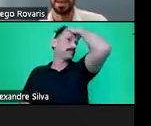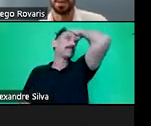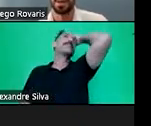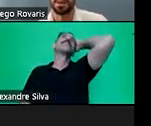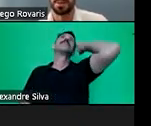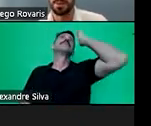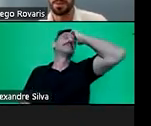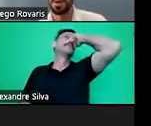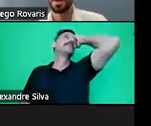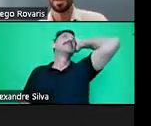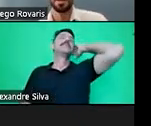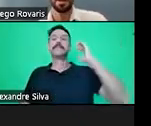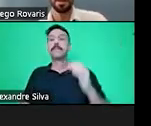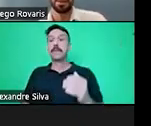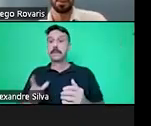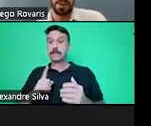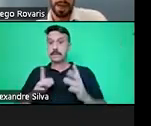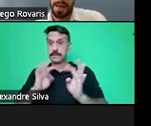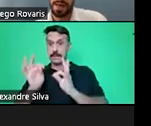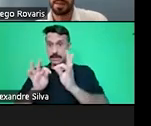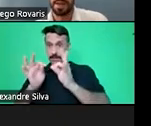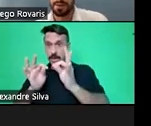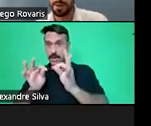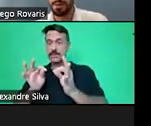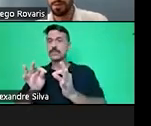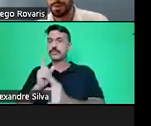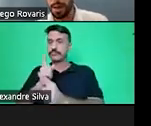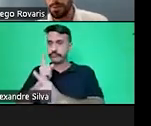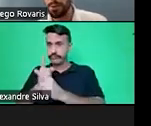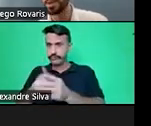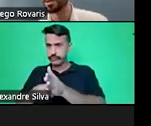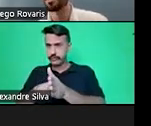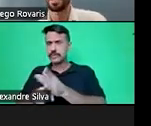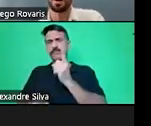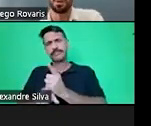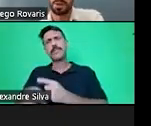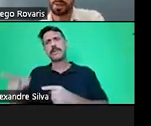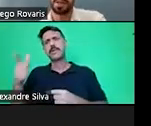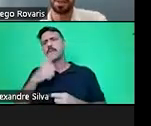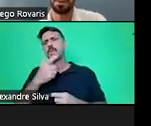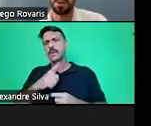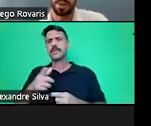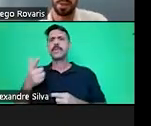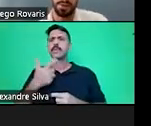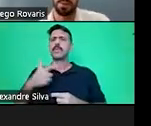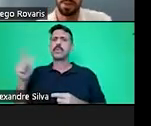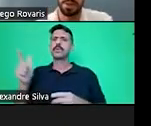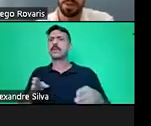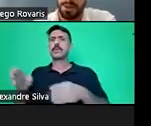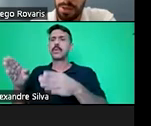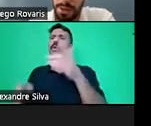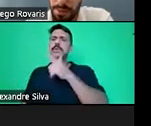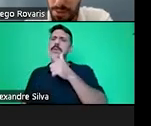diagnóstico, têm acesso ao tratamento, e isso é realizado, esses indivíduos acabam cursando uma outra trajetória. Né? Então, isso